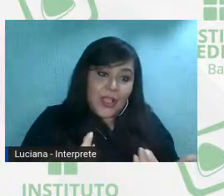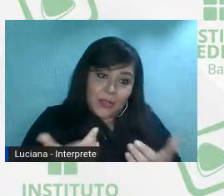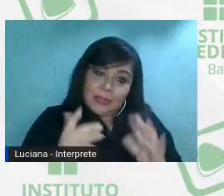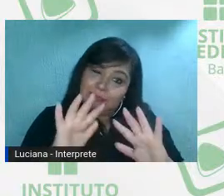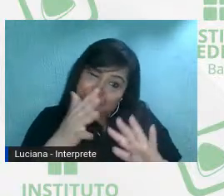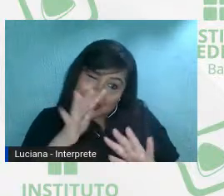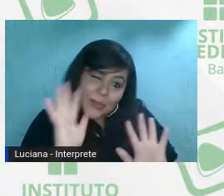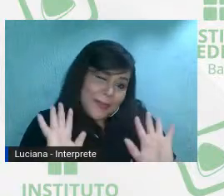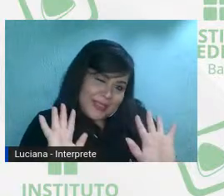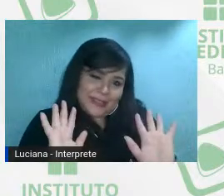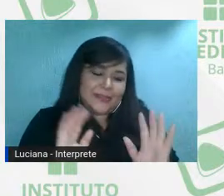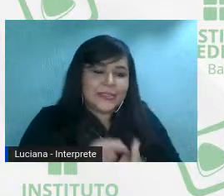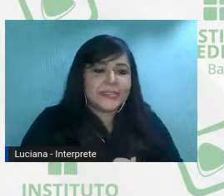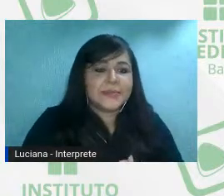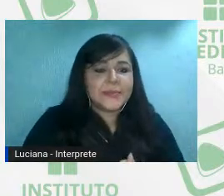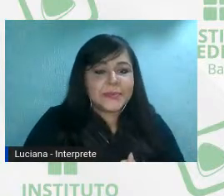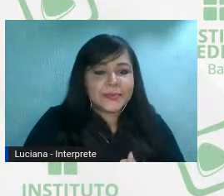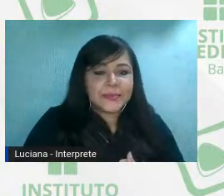dizer assim.